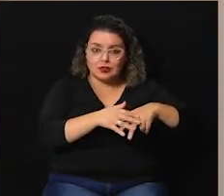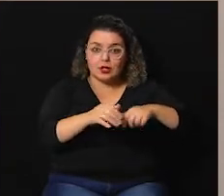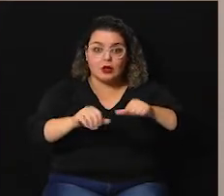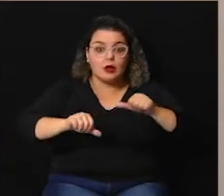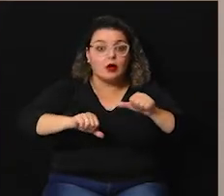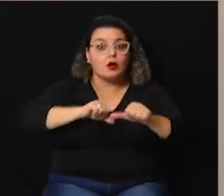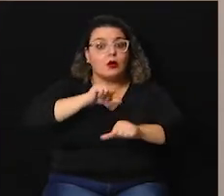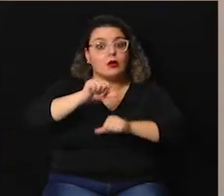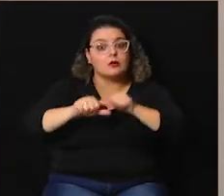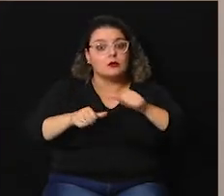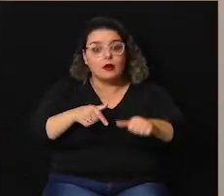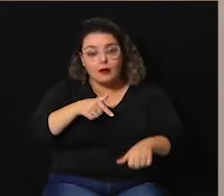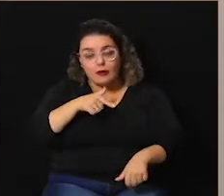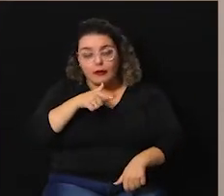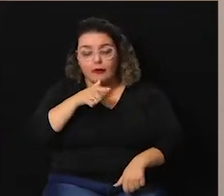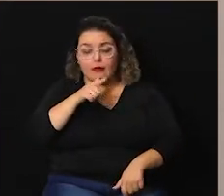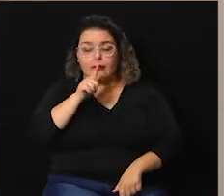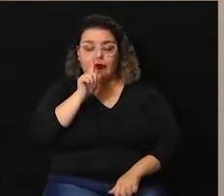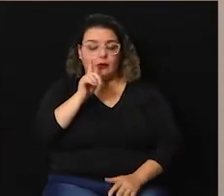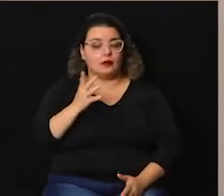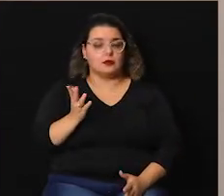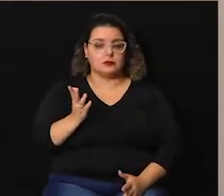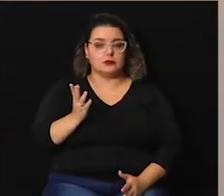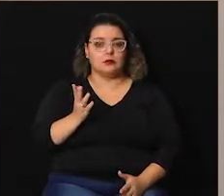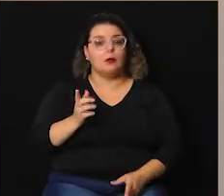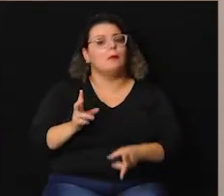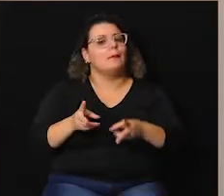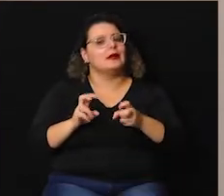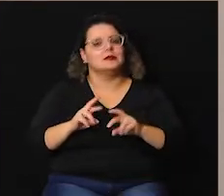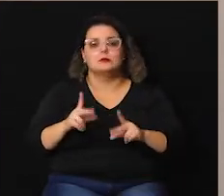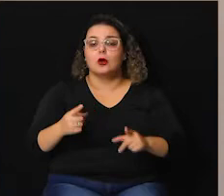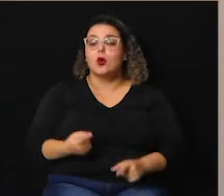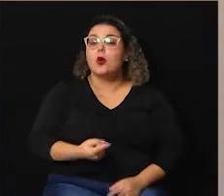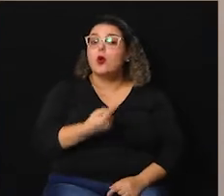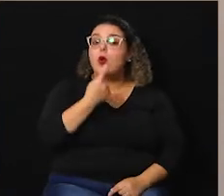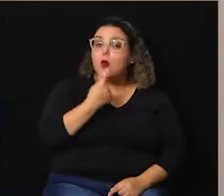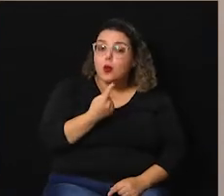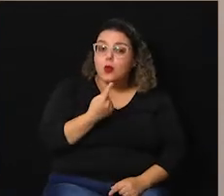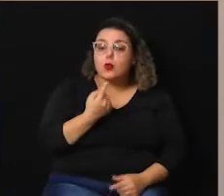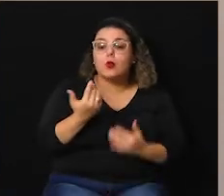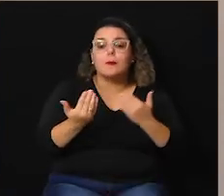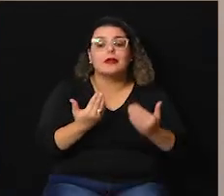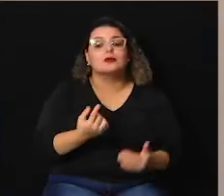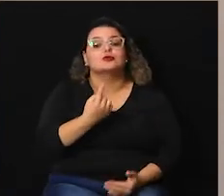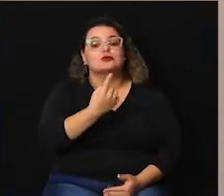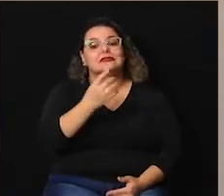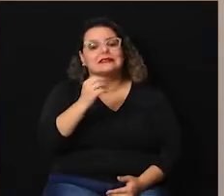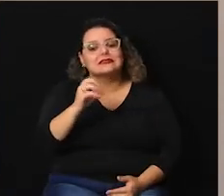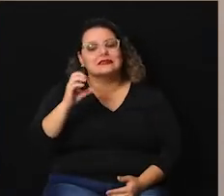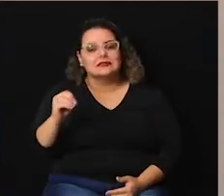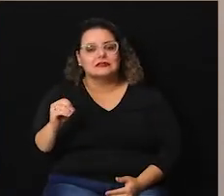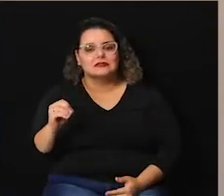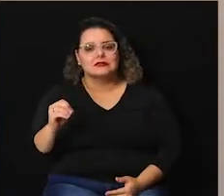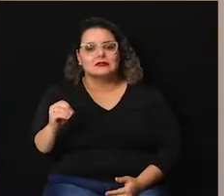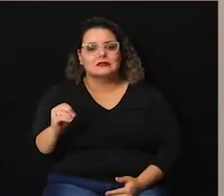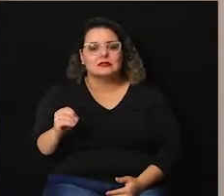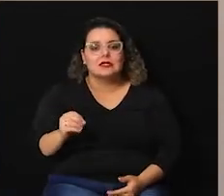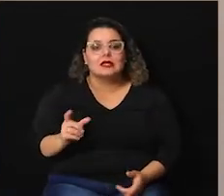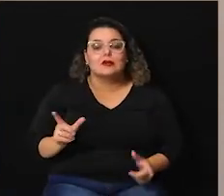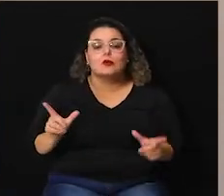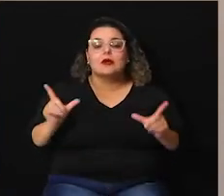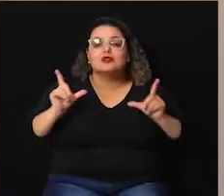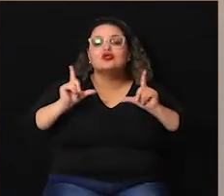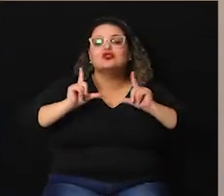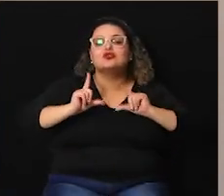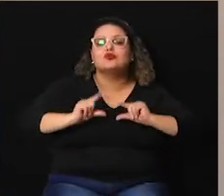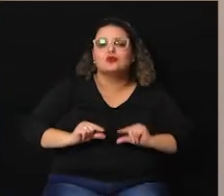na sua ereção. E 1%, 1 em cada 100, tem diminuição da libido. Libido